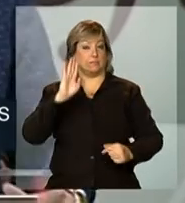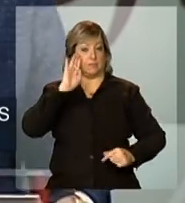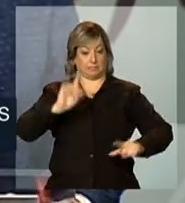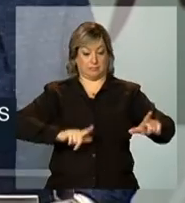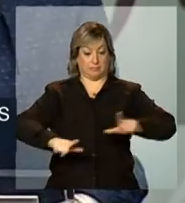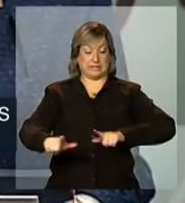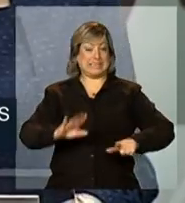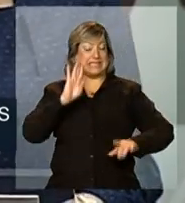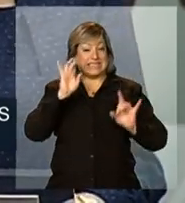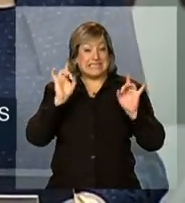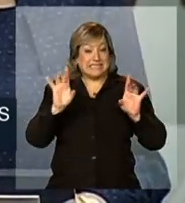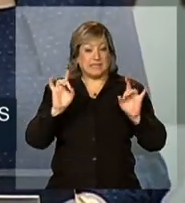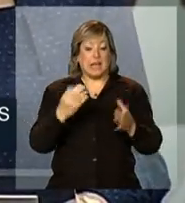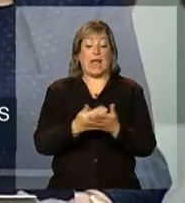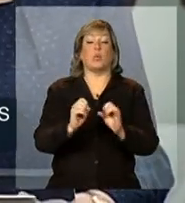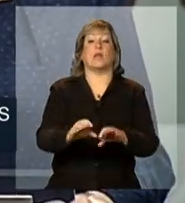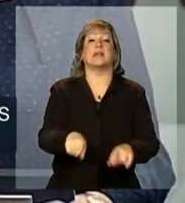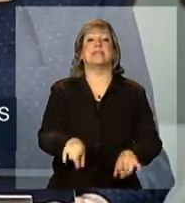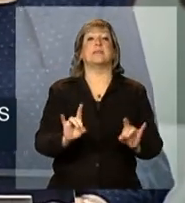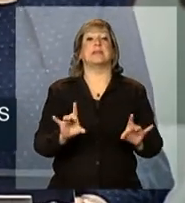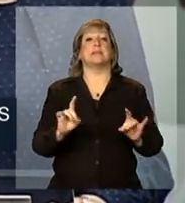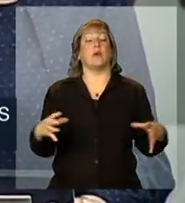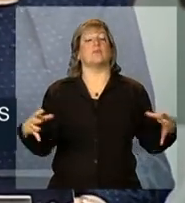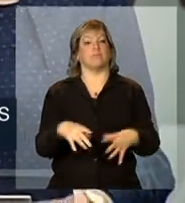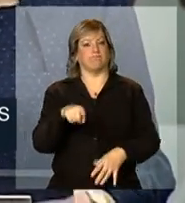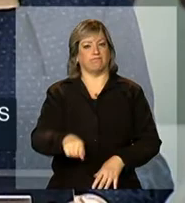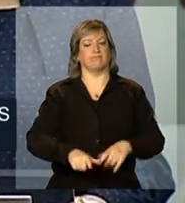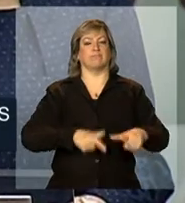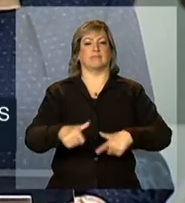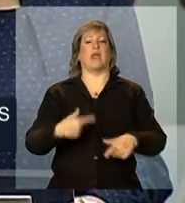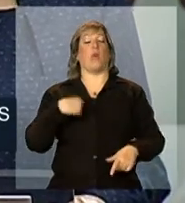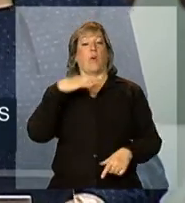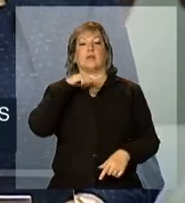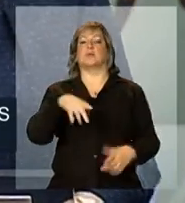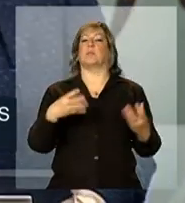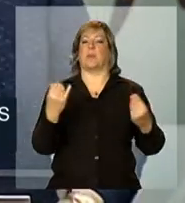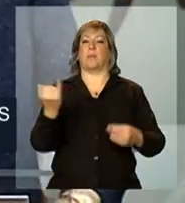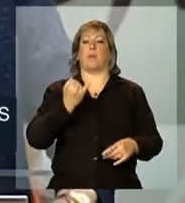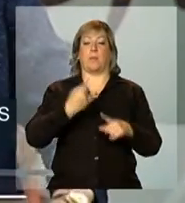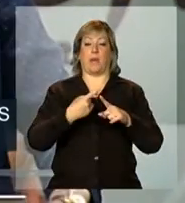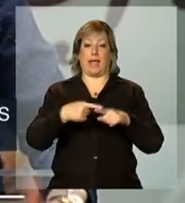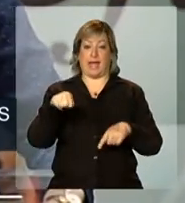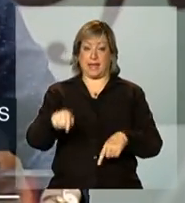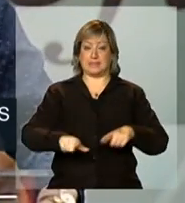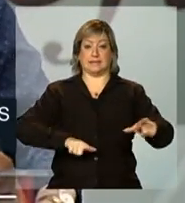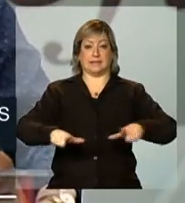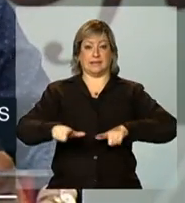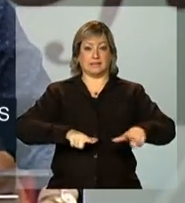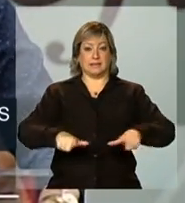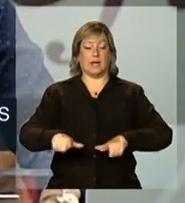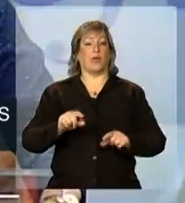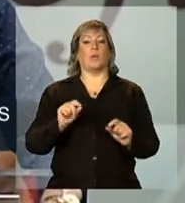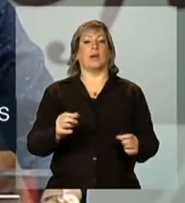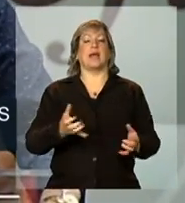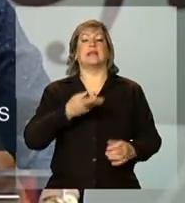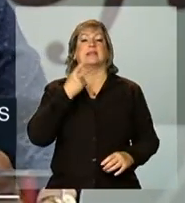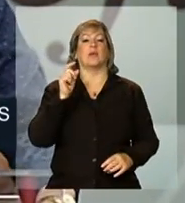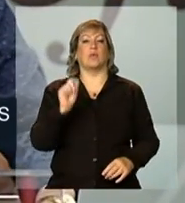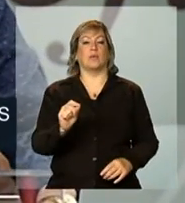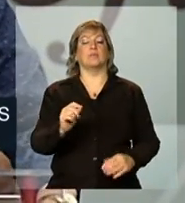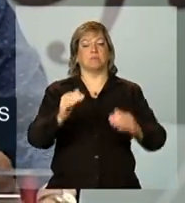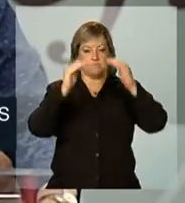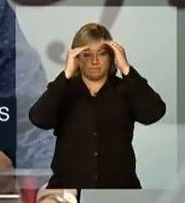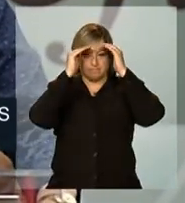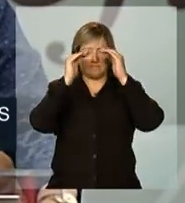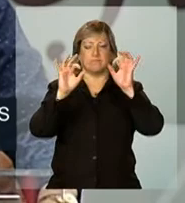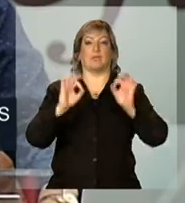na educação especial. Eu acho que isso foi muito importante, porque essa ação significou o reconhecimento